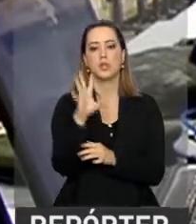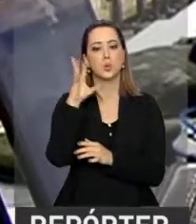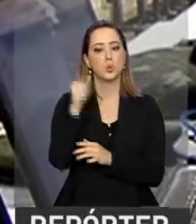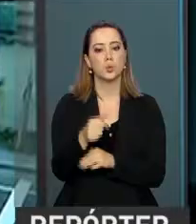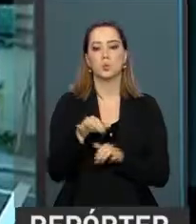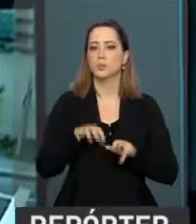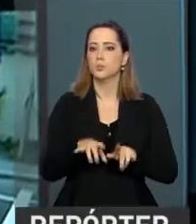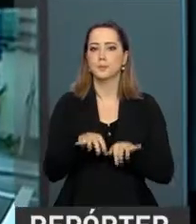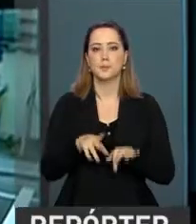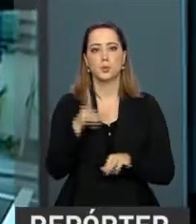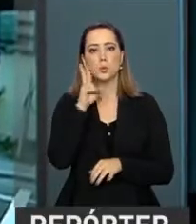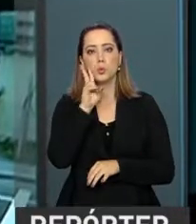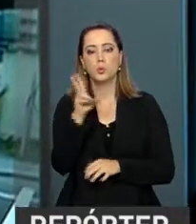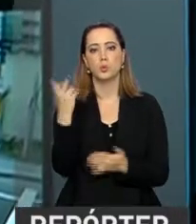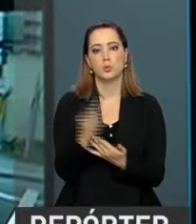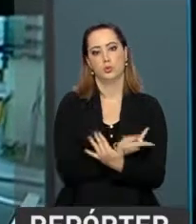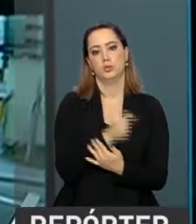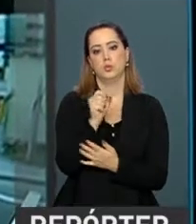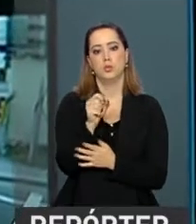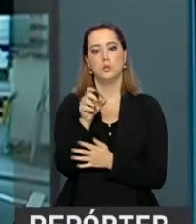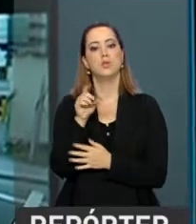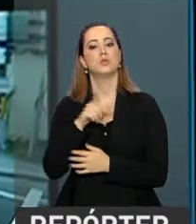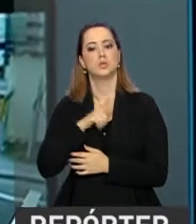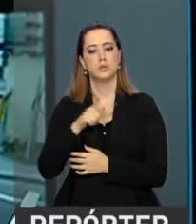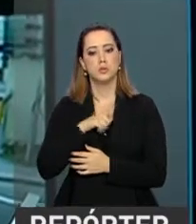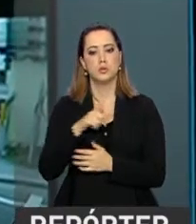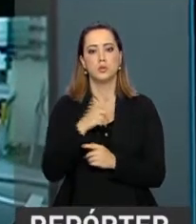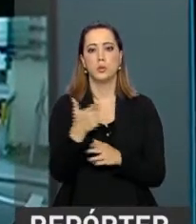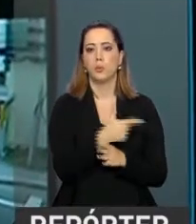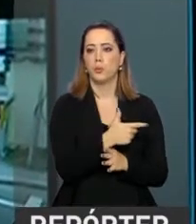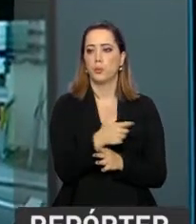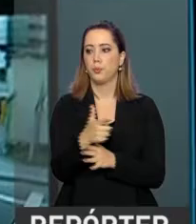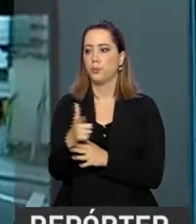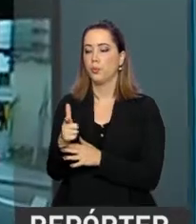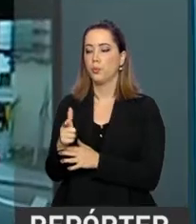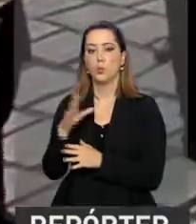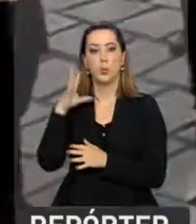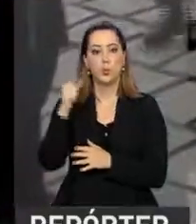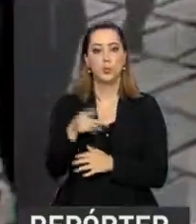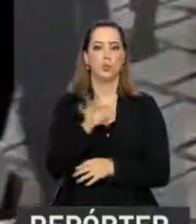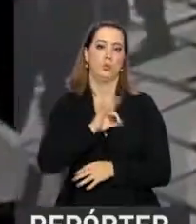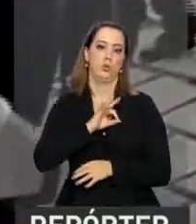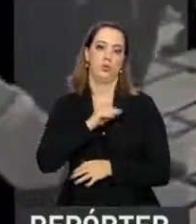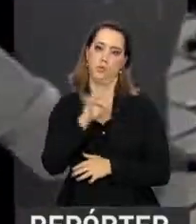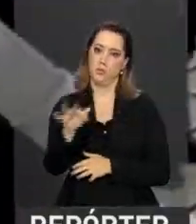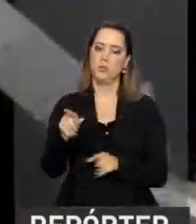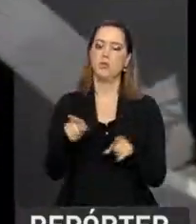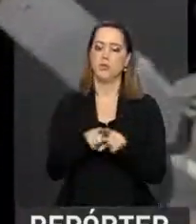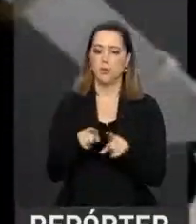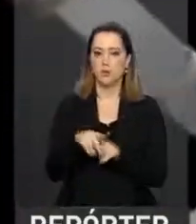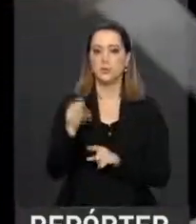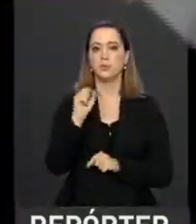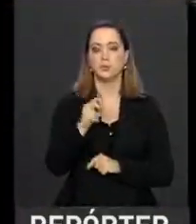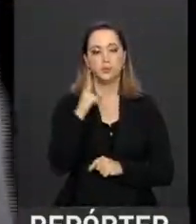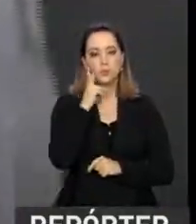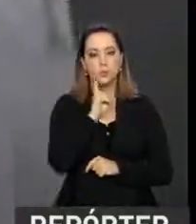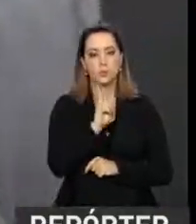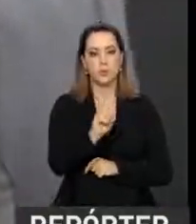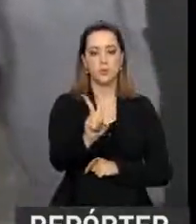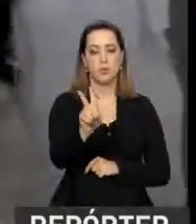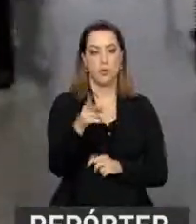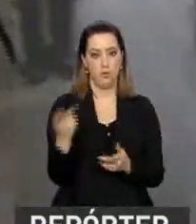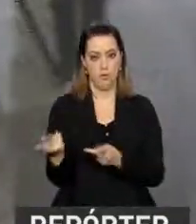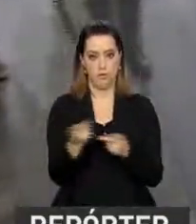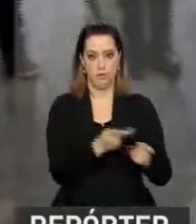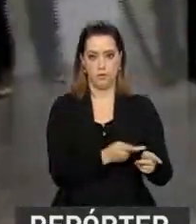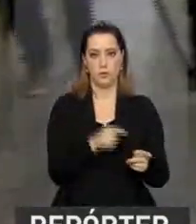tempo real até a câmera exclusiva dos atiradores de elite em operação. O ministro da Defesa, Raul Jungmann, visitou o